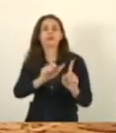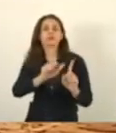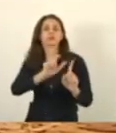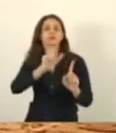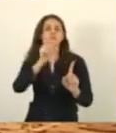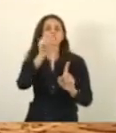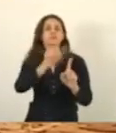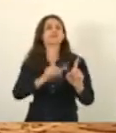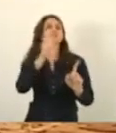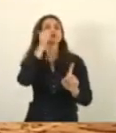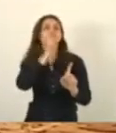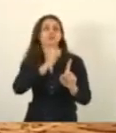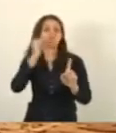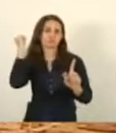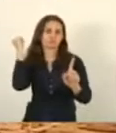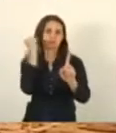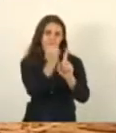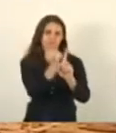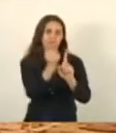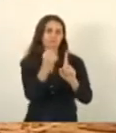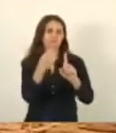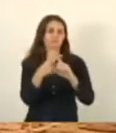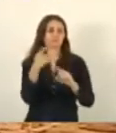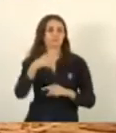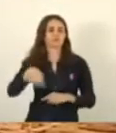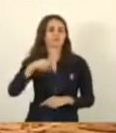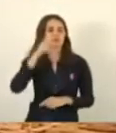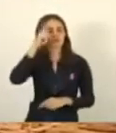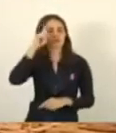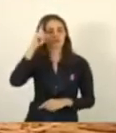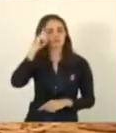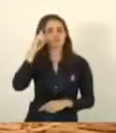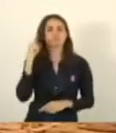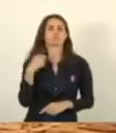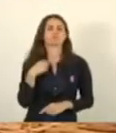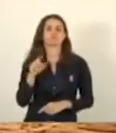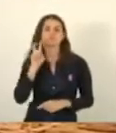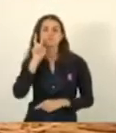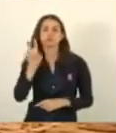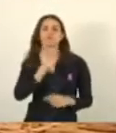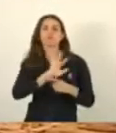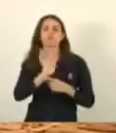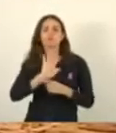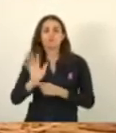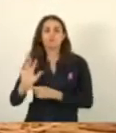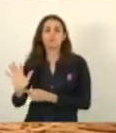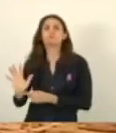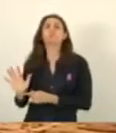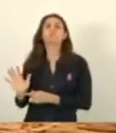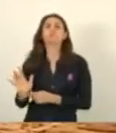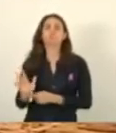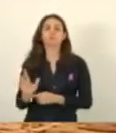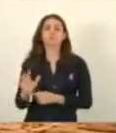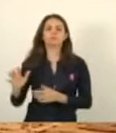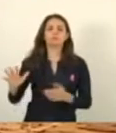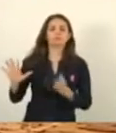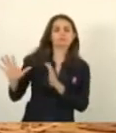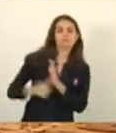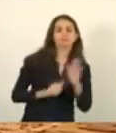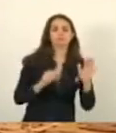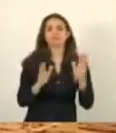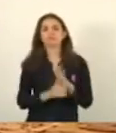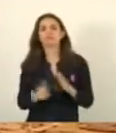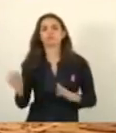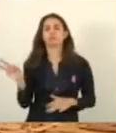aumentando. Nós estamos vendo aqui nas redes sociais, todos os dias, vídeos sendo divulgados com assaltos em Vila Velha,